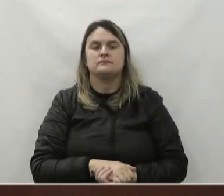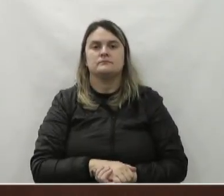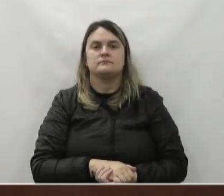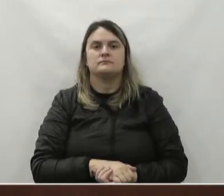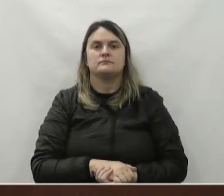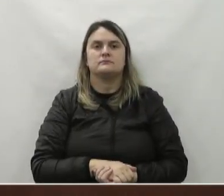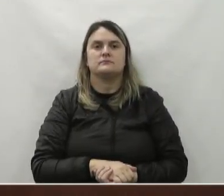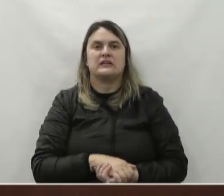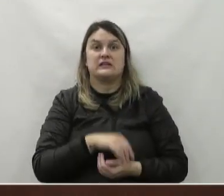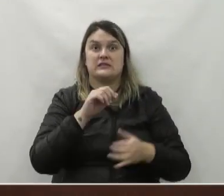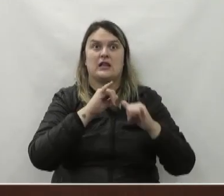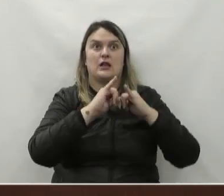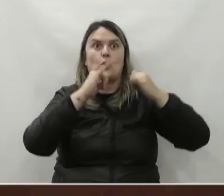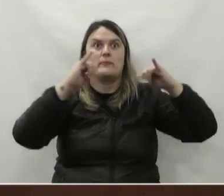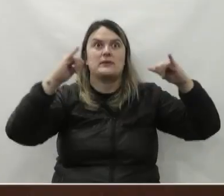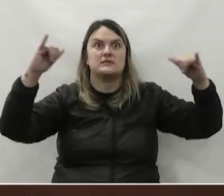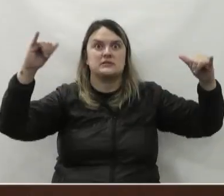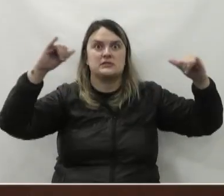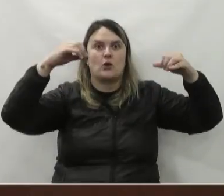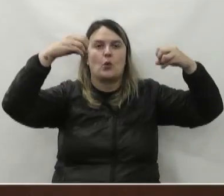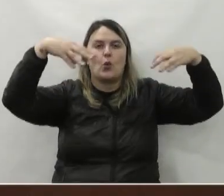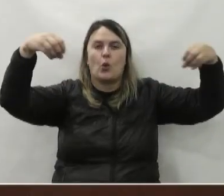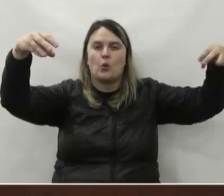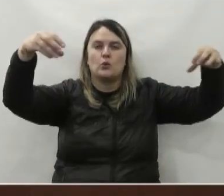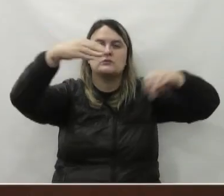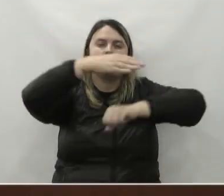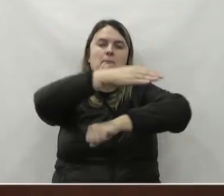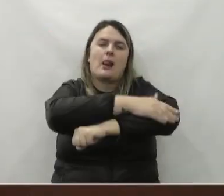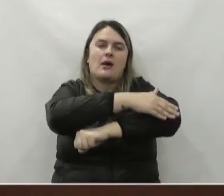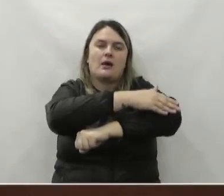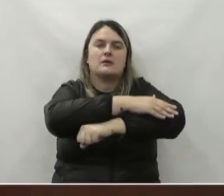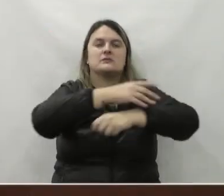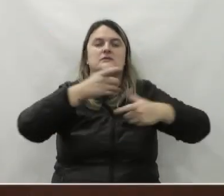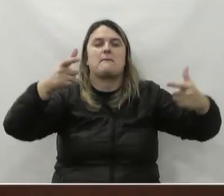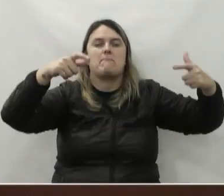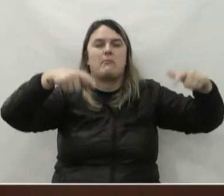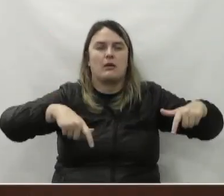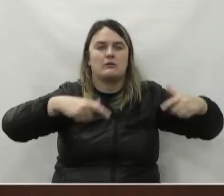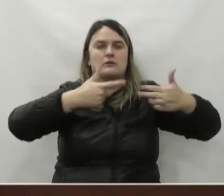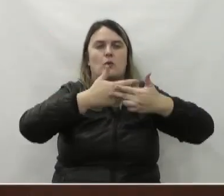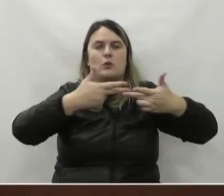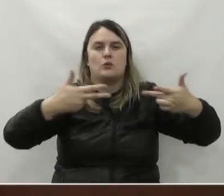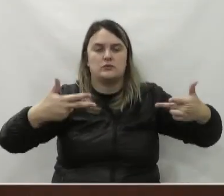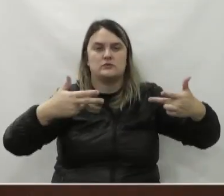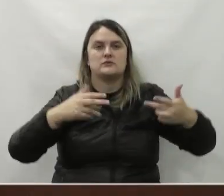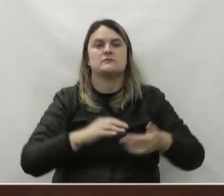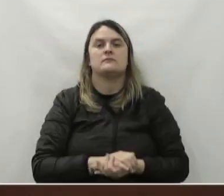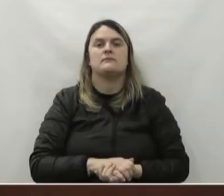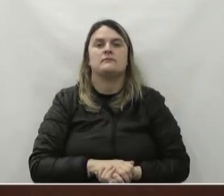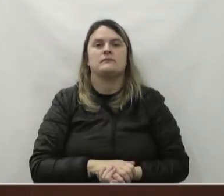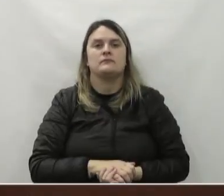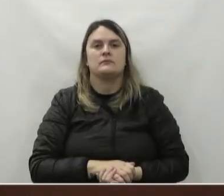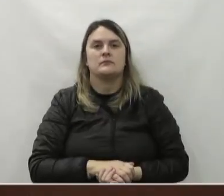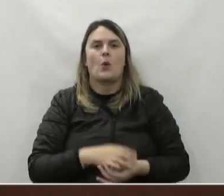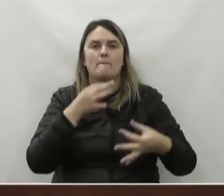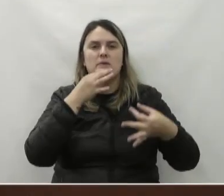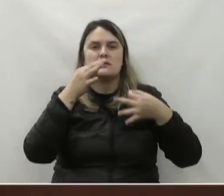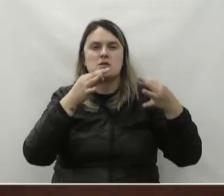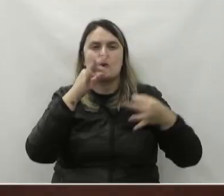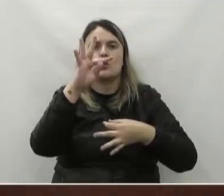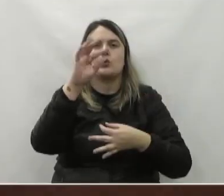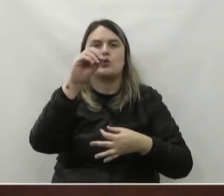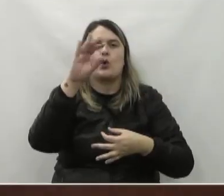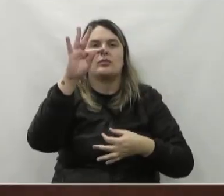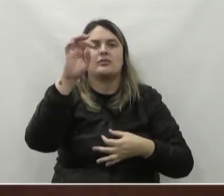iluminação inteligente, parques, praças, até eu estava pesquisando, tem uma sugestão de totens, às vezes